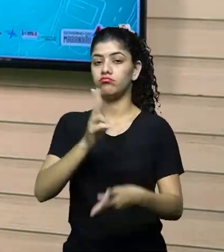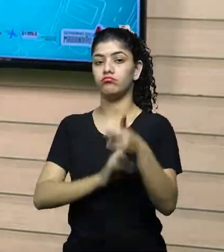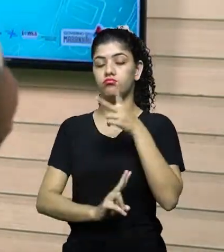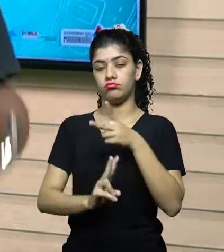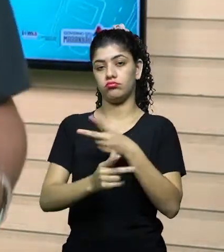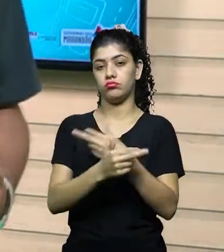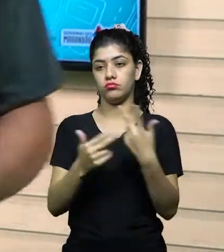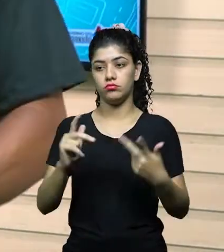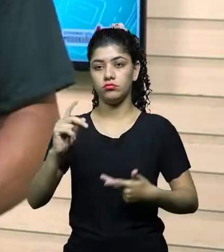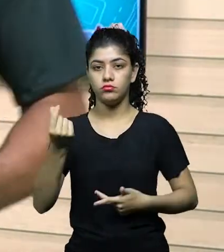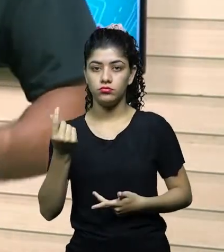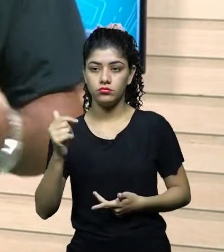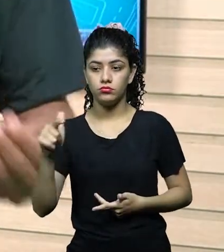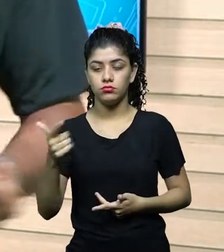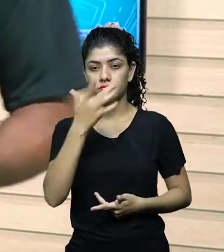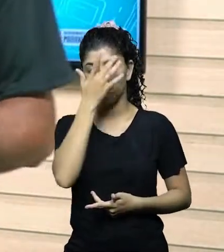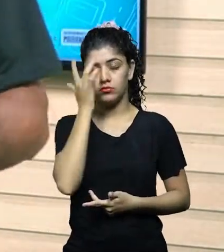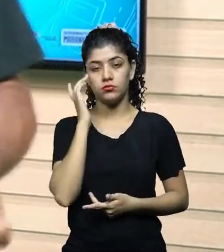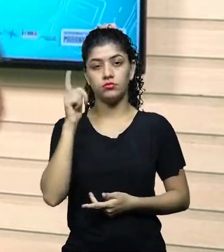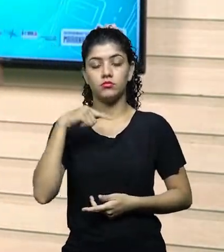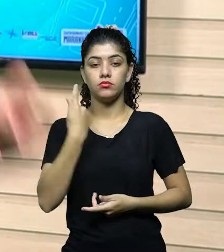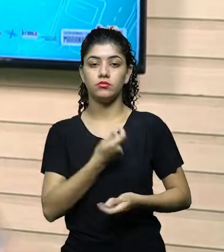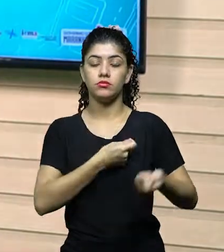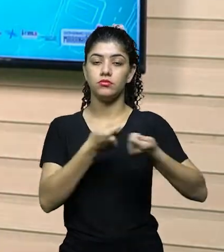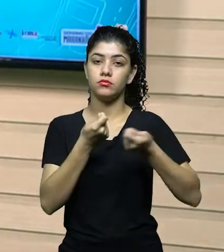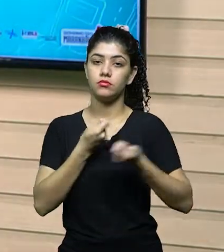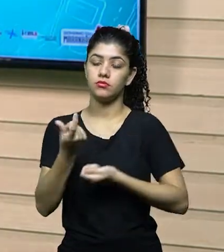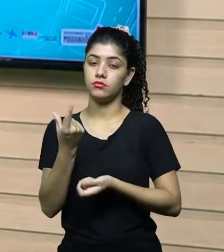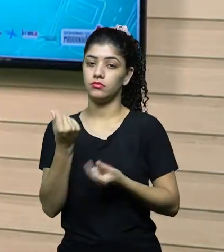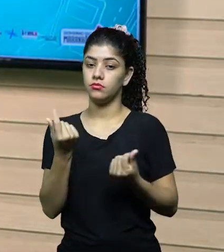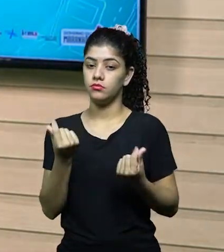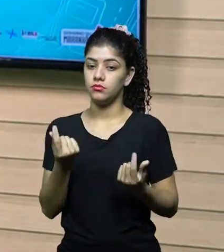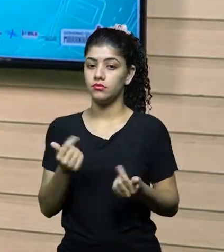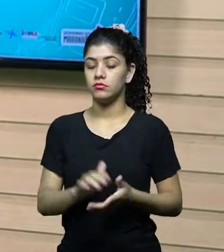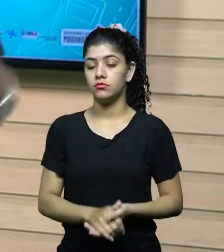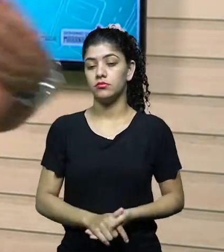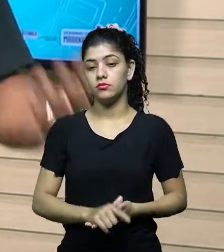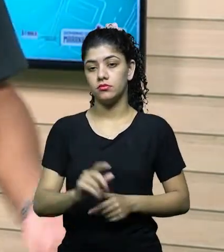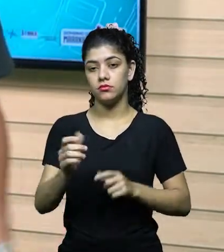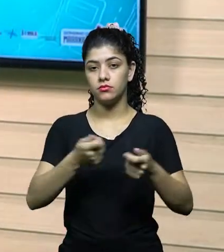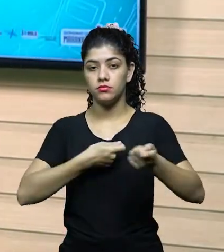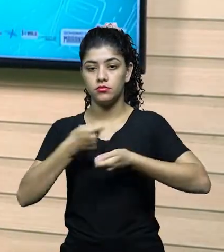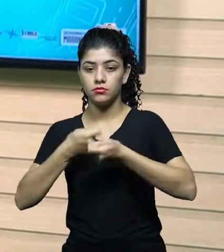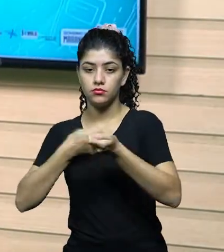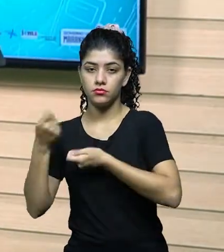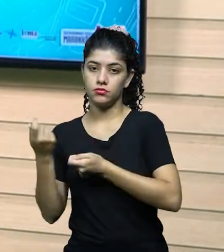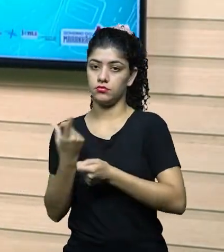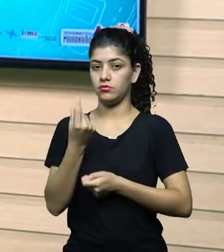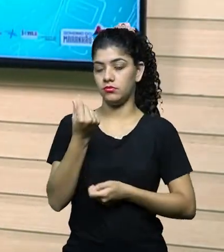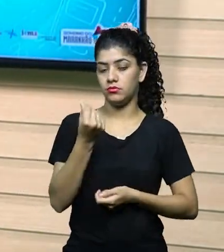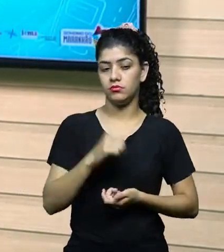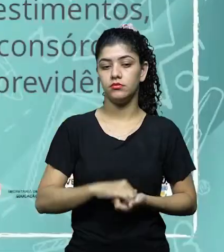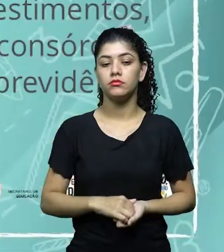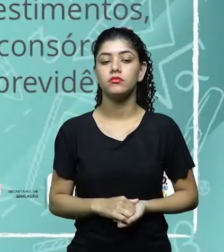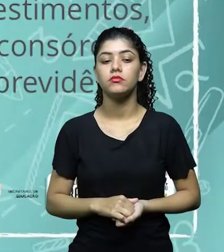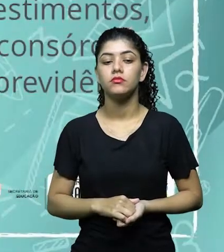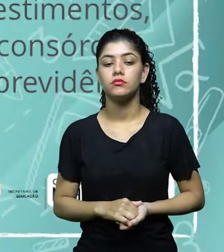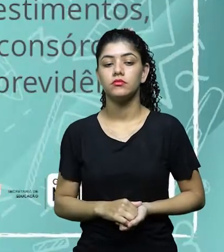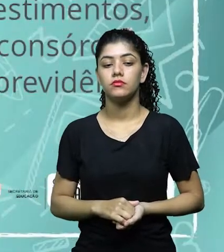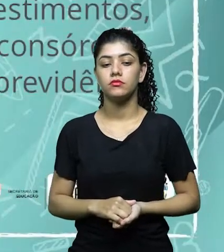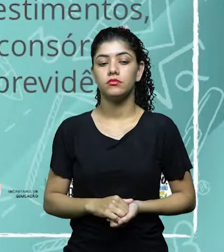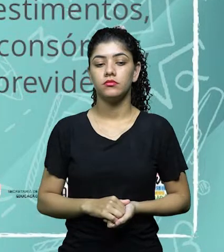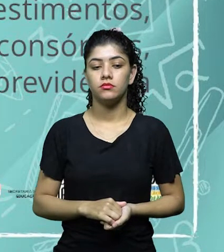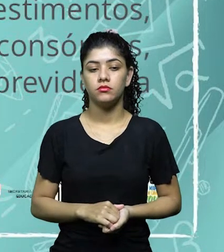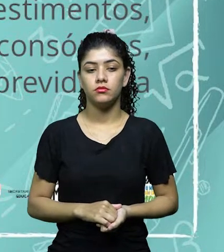que fazer o máximo possível para poder administrar as nossas finanças, ou seja, para administrar o nosso dinheiro.